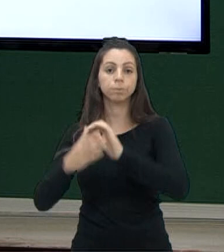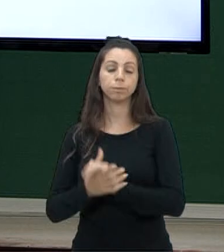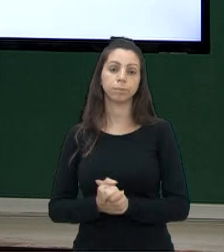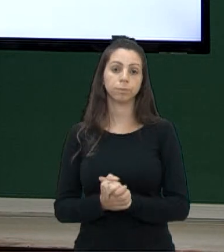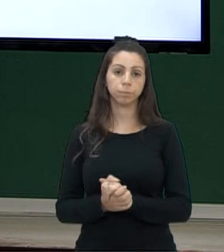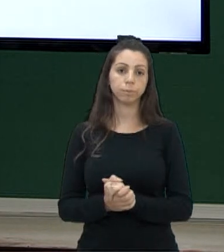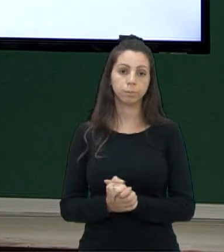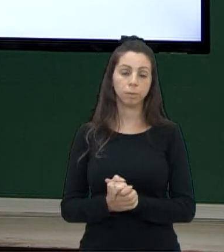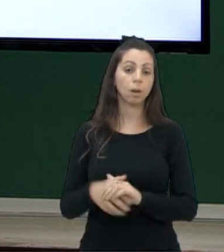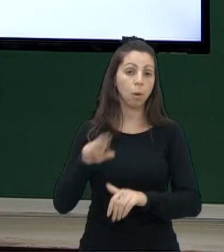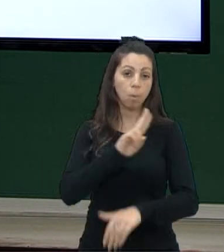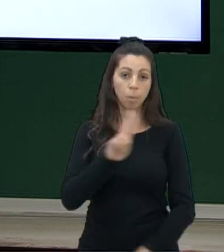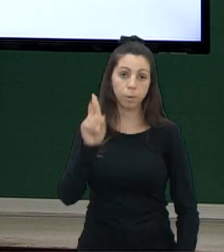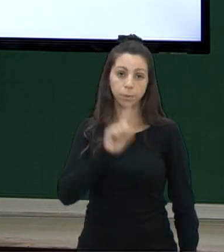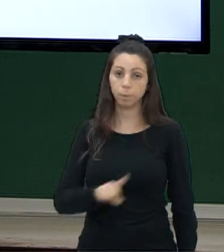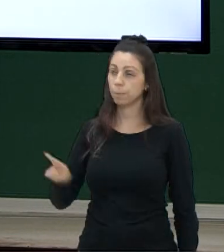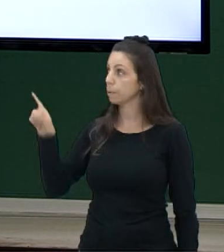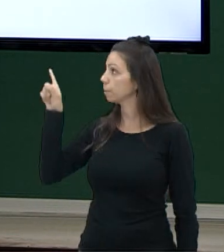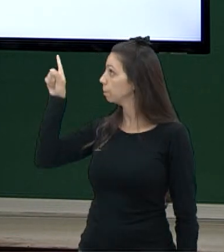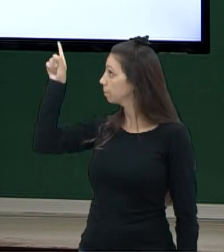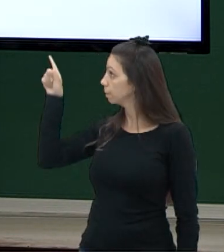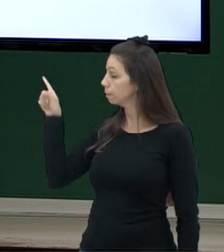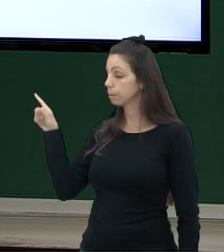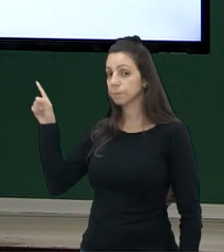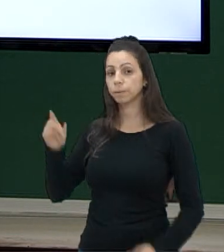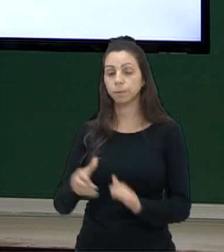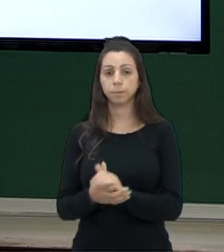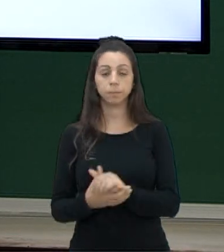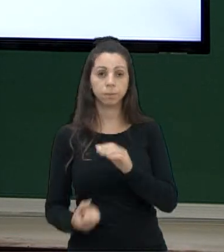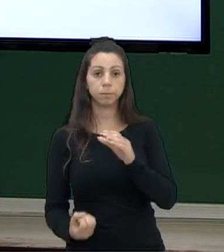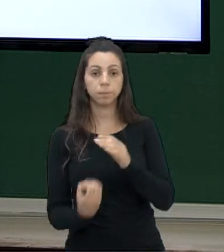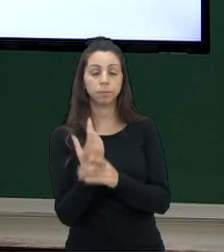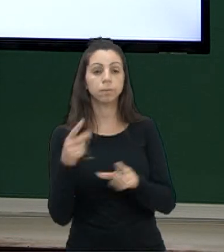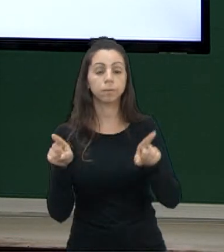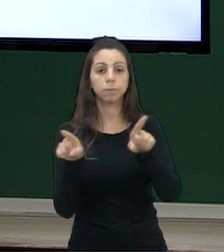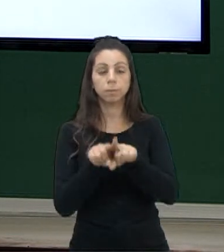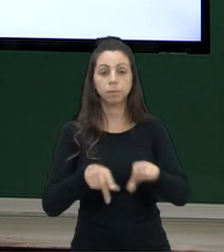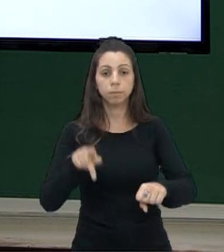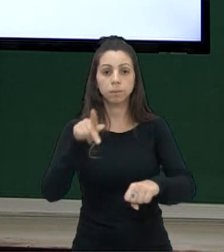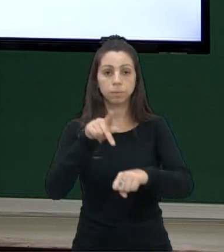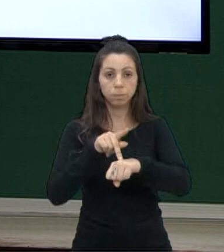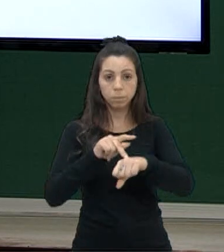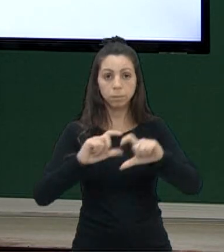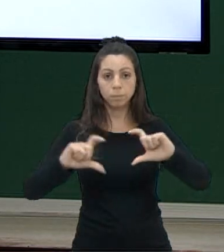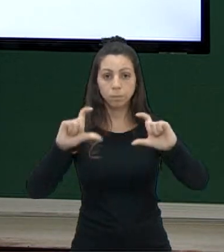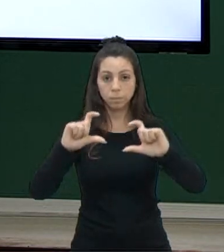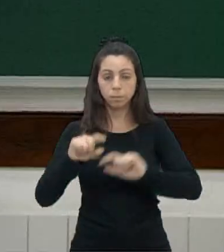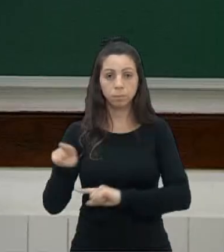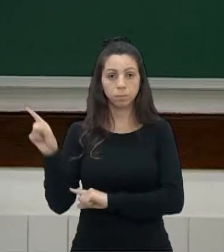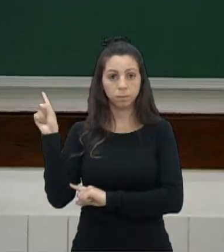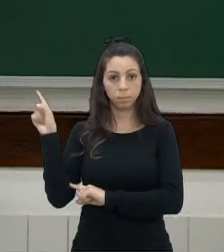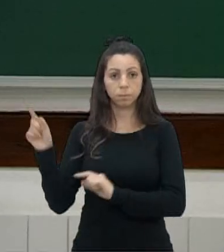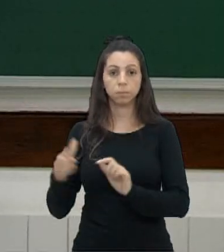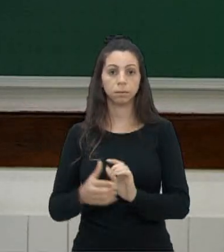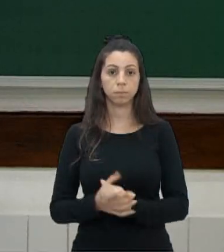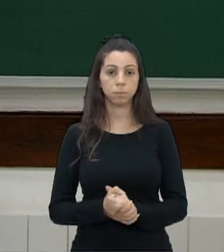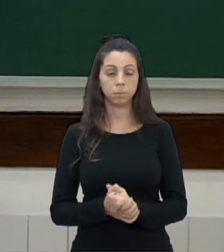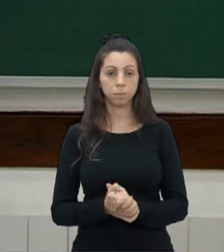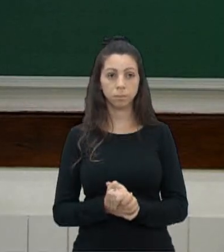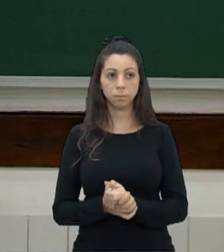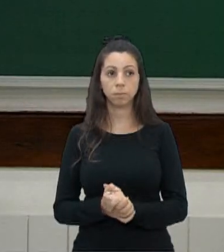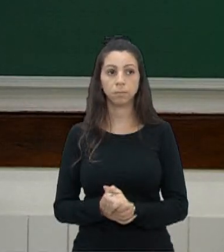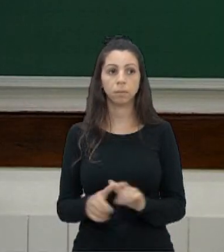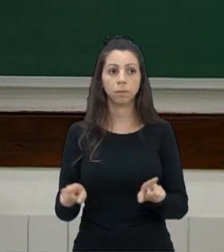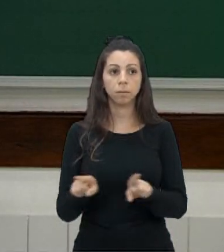essas bacias sedimentares as quais darão origem também às rochas sedimentares. E agora, continuando, nós temos